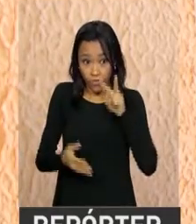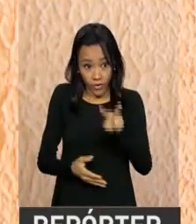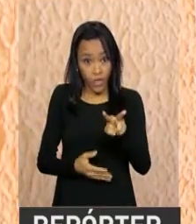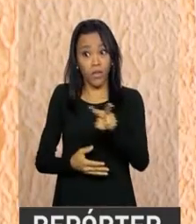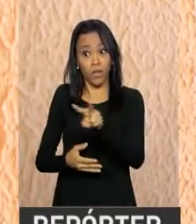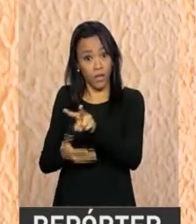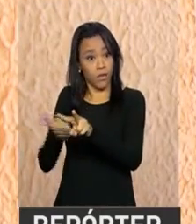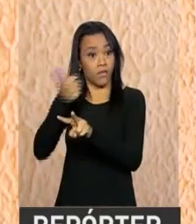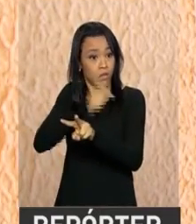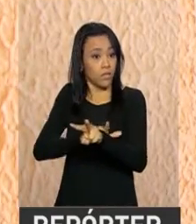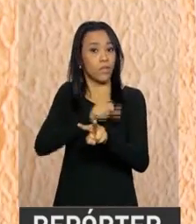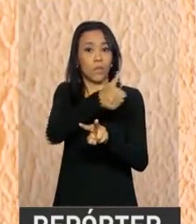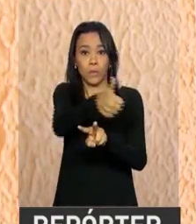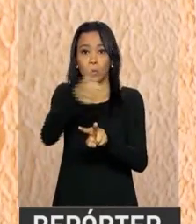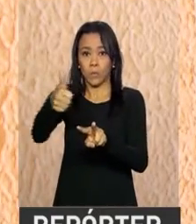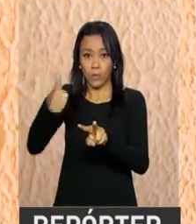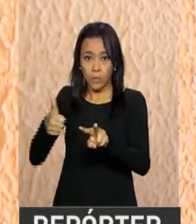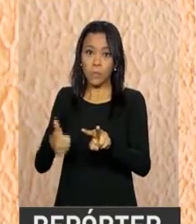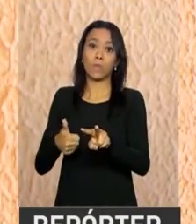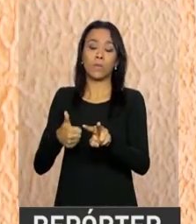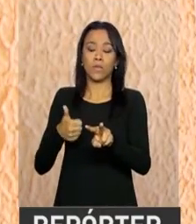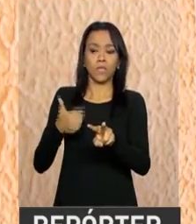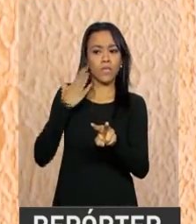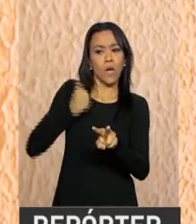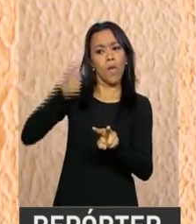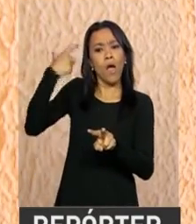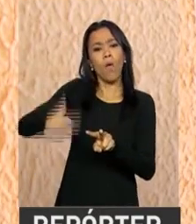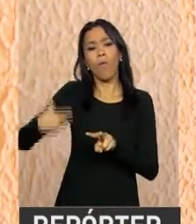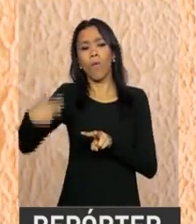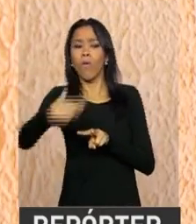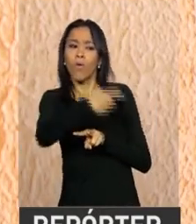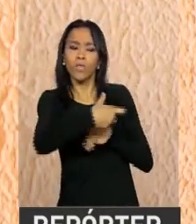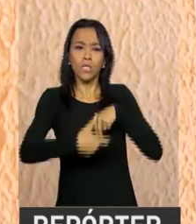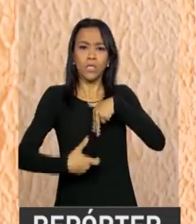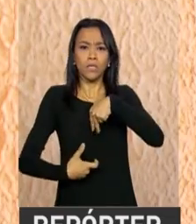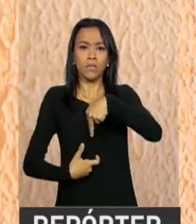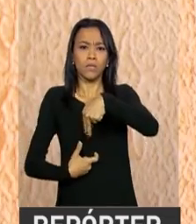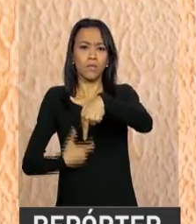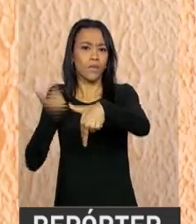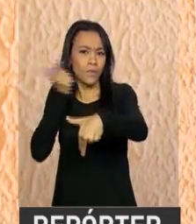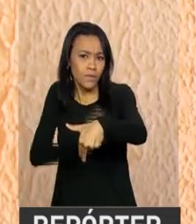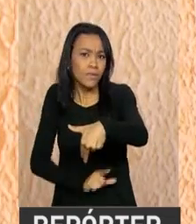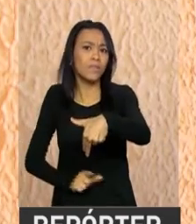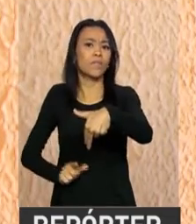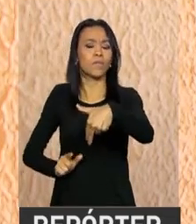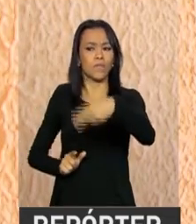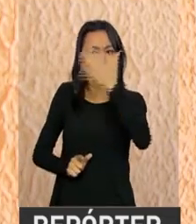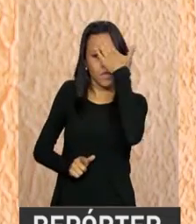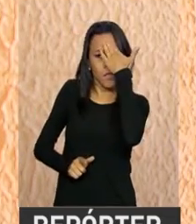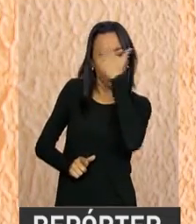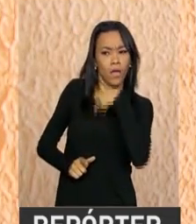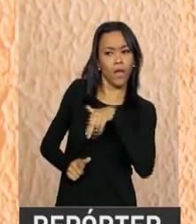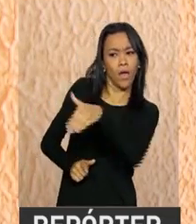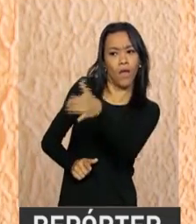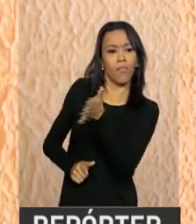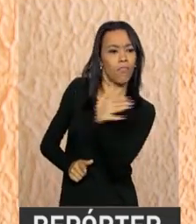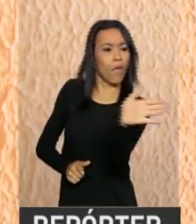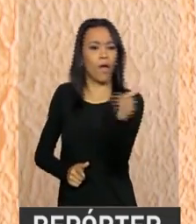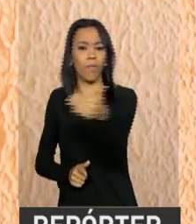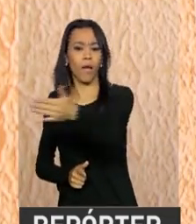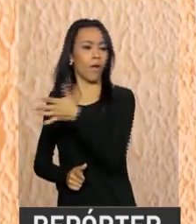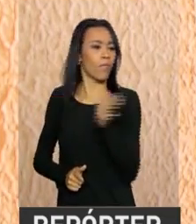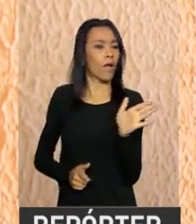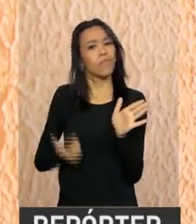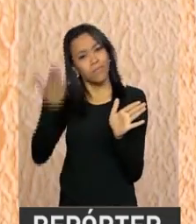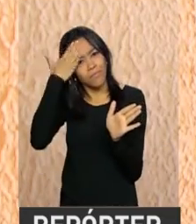me dá reflexo né eu consigo me situar andando neve localiza o melhor e para mim tudo